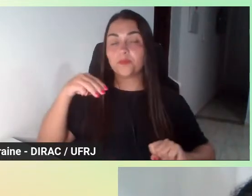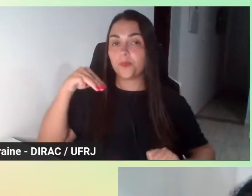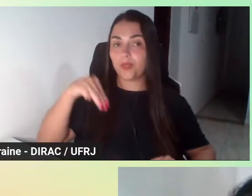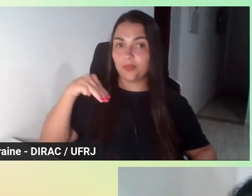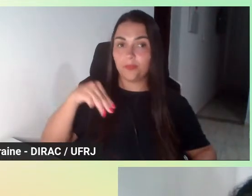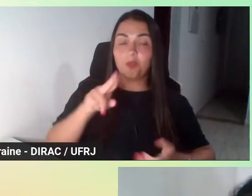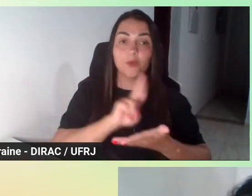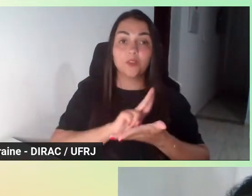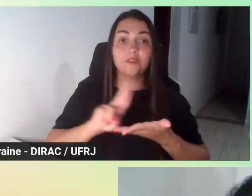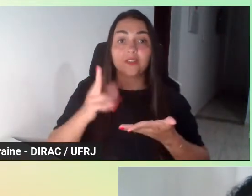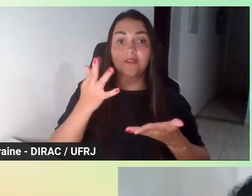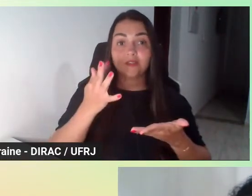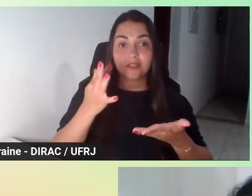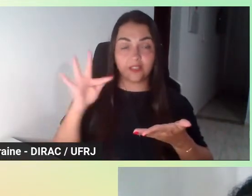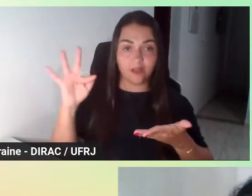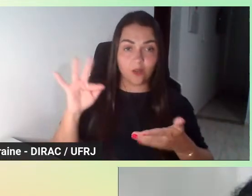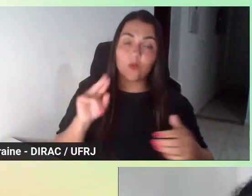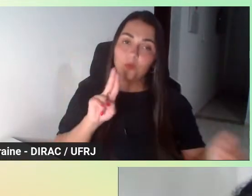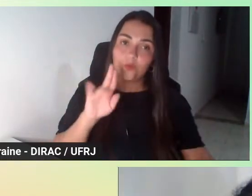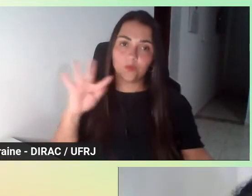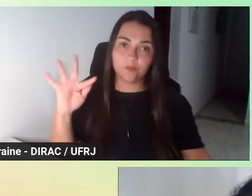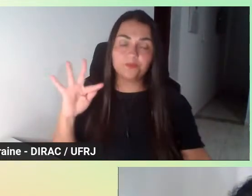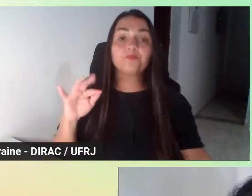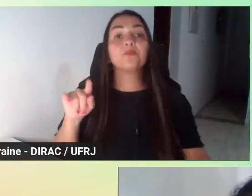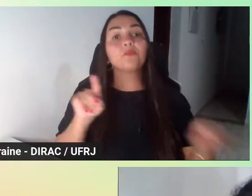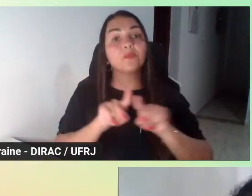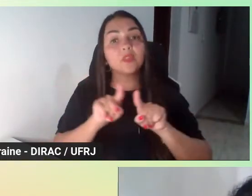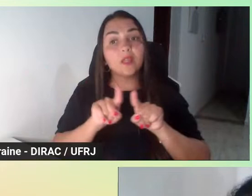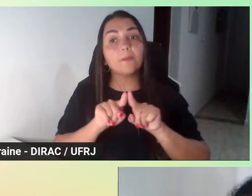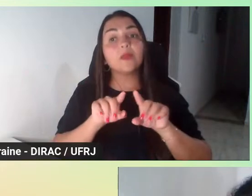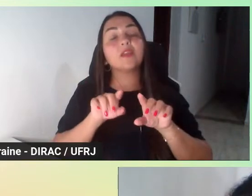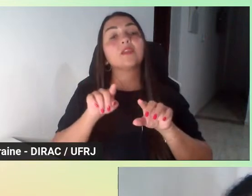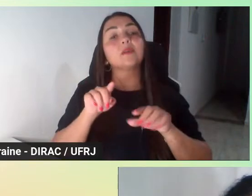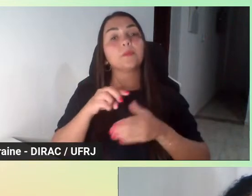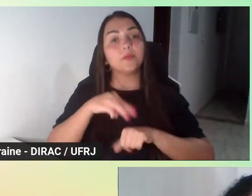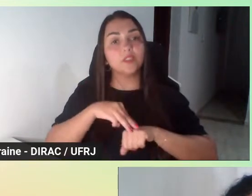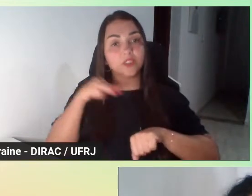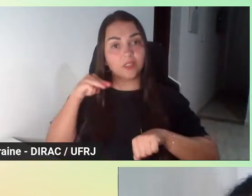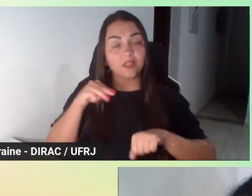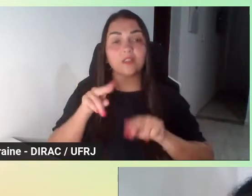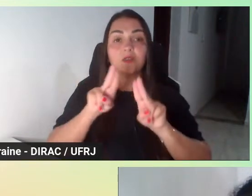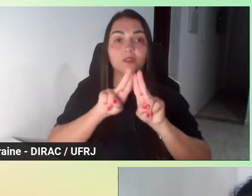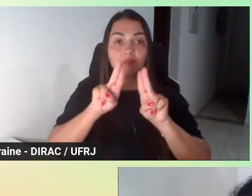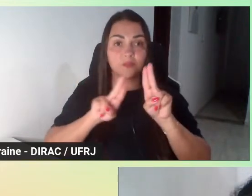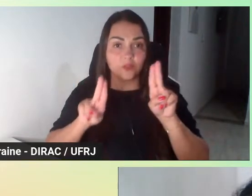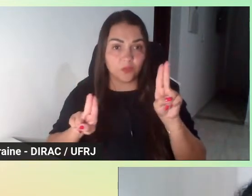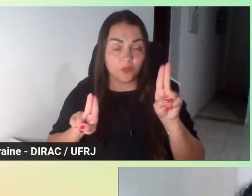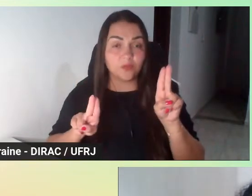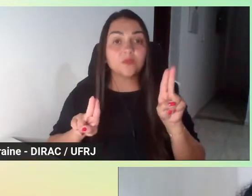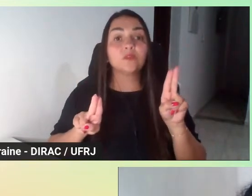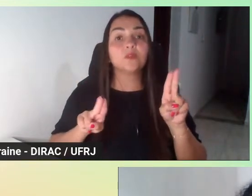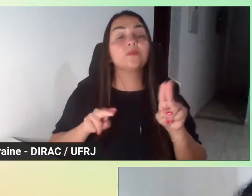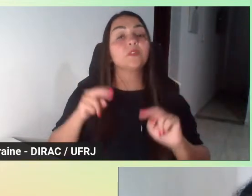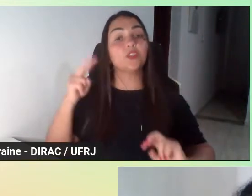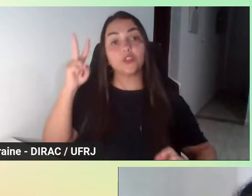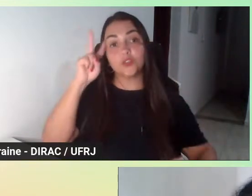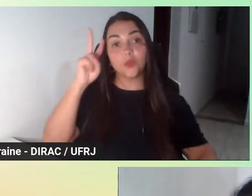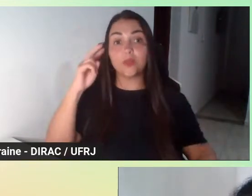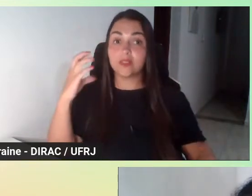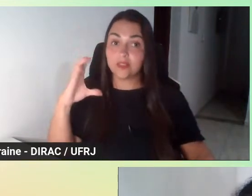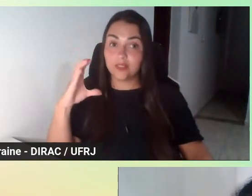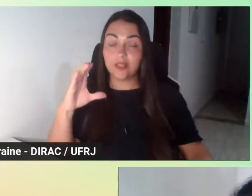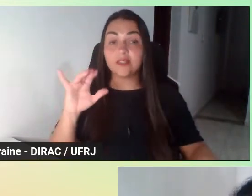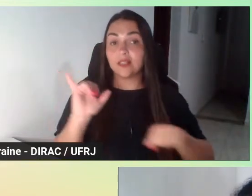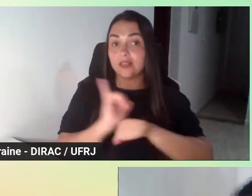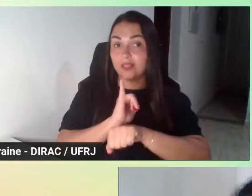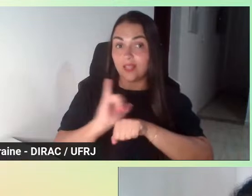Universidade Federal Fluminense e mestrado pela Universidade Federal do Rio de Janeiro no programa História das Ciências, das Técnicas